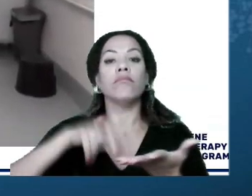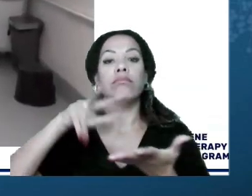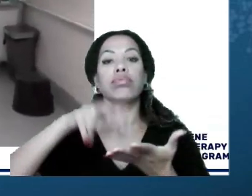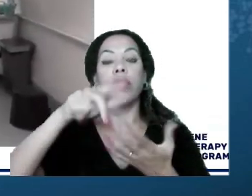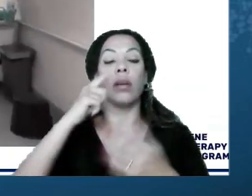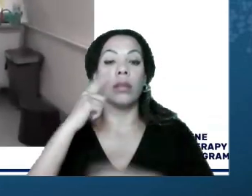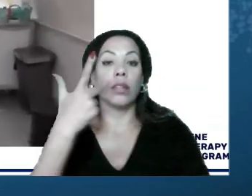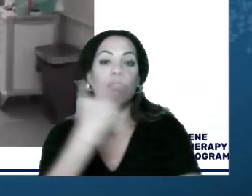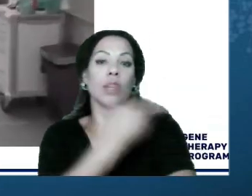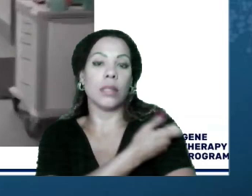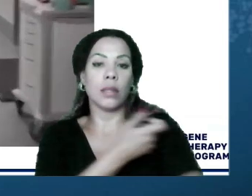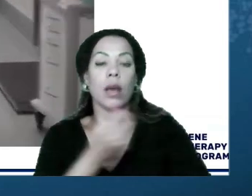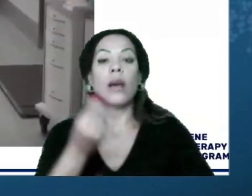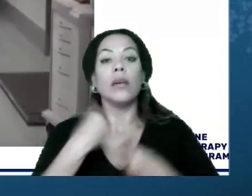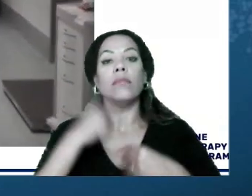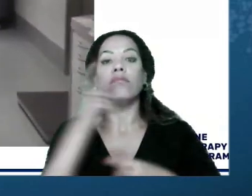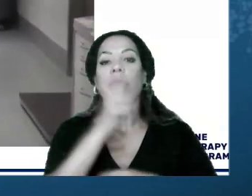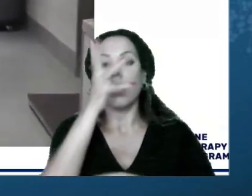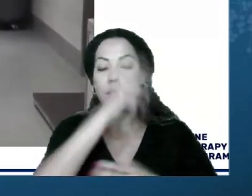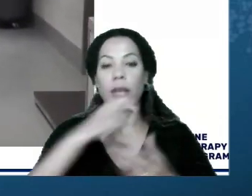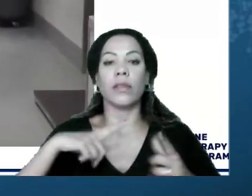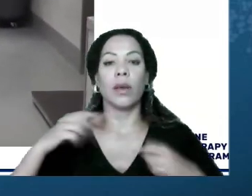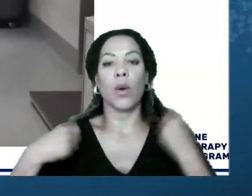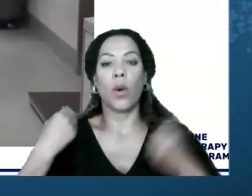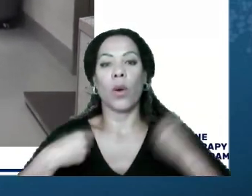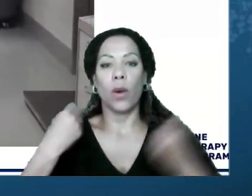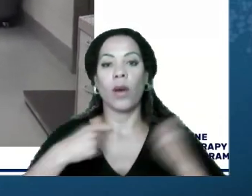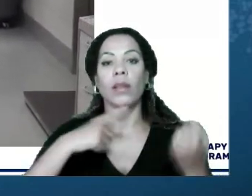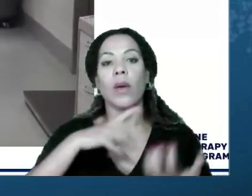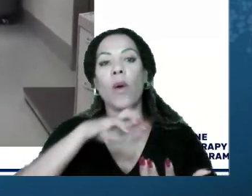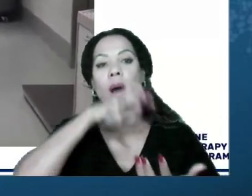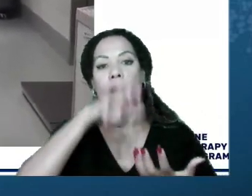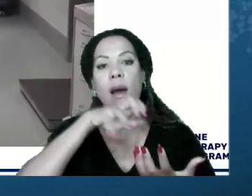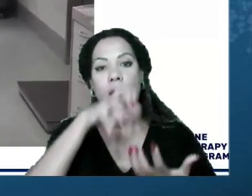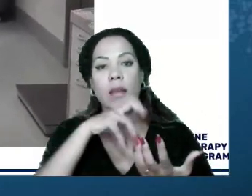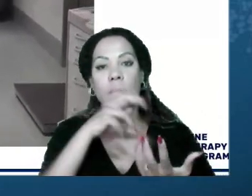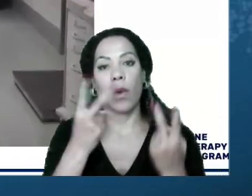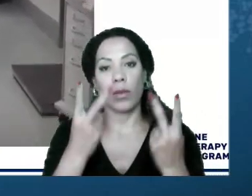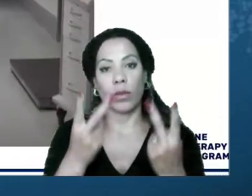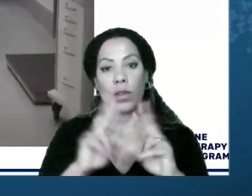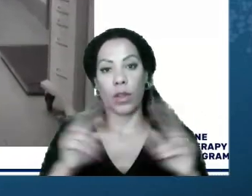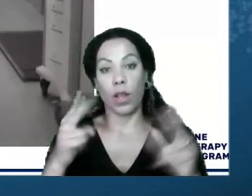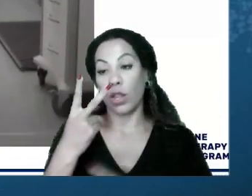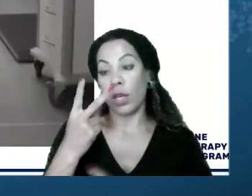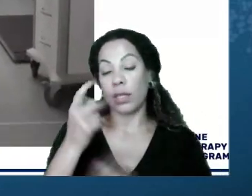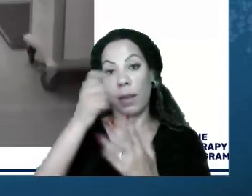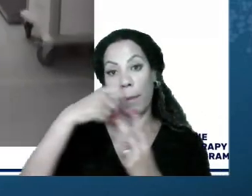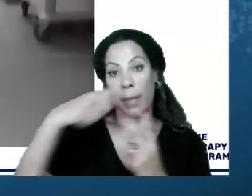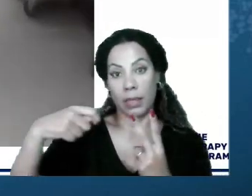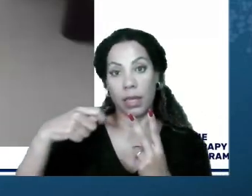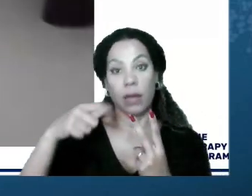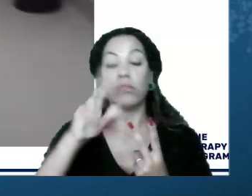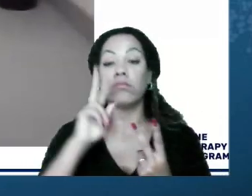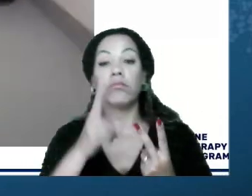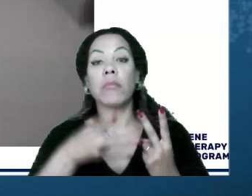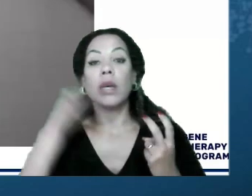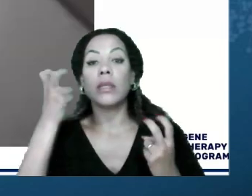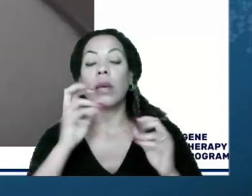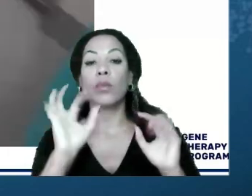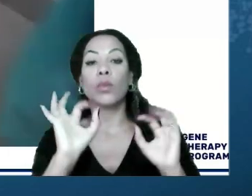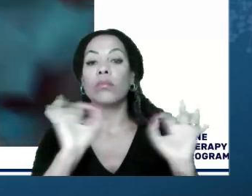dos vetores. E aqui tem um animal com 2 meses de idade. Você vê que não tem